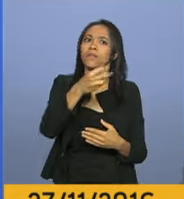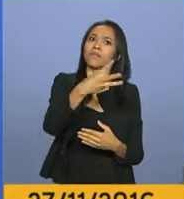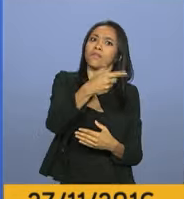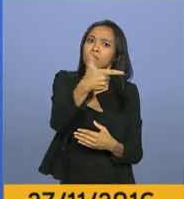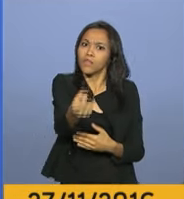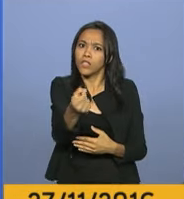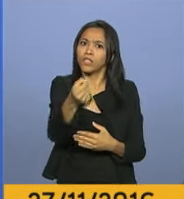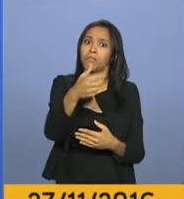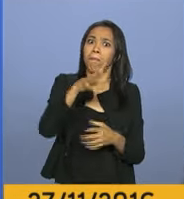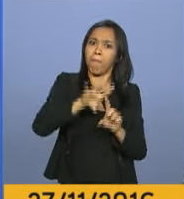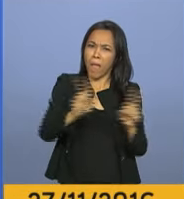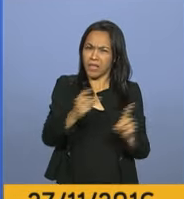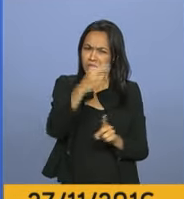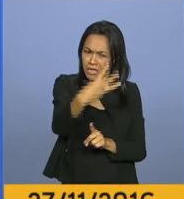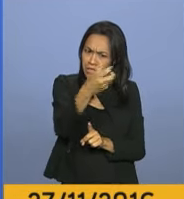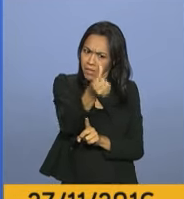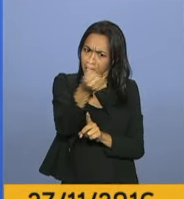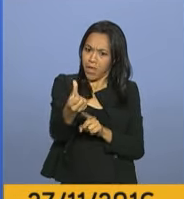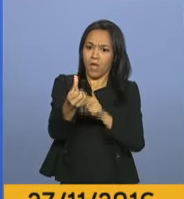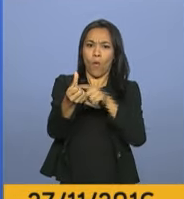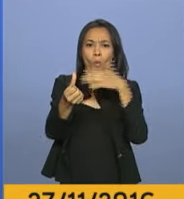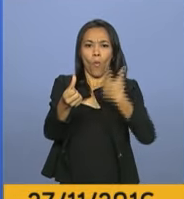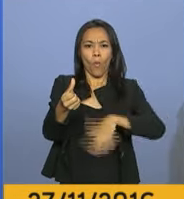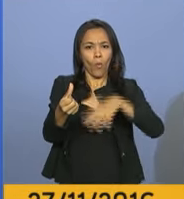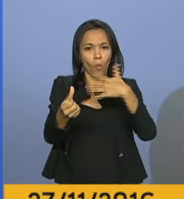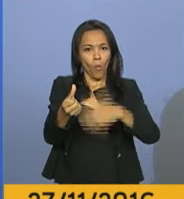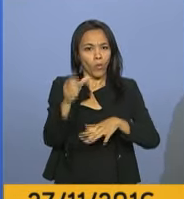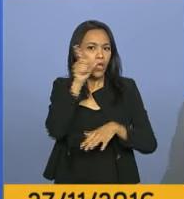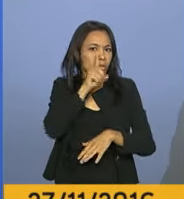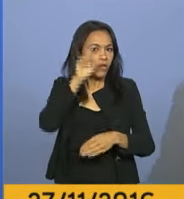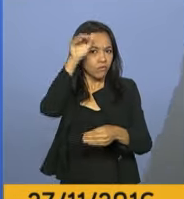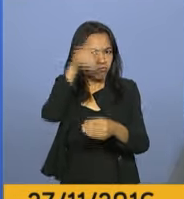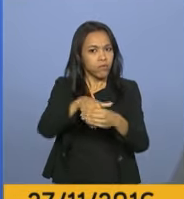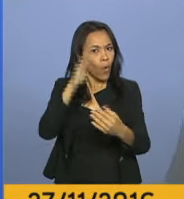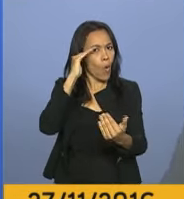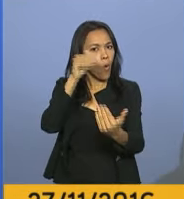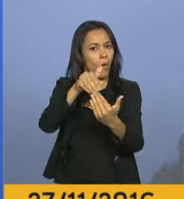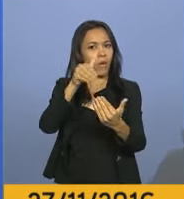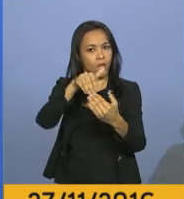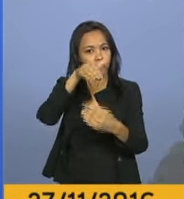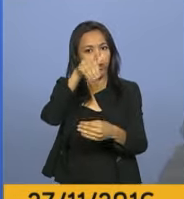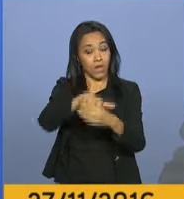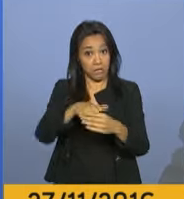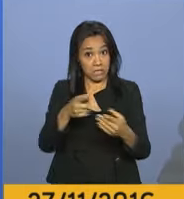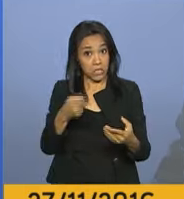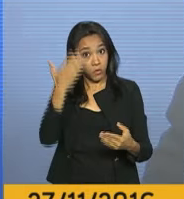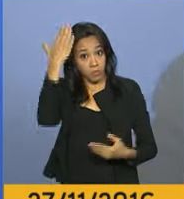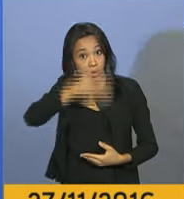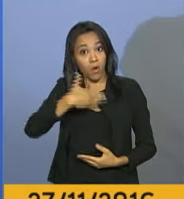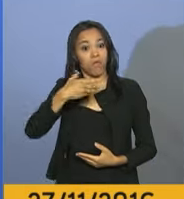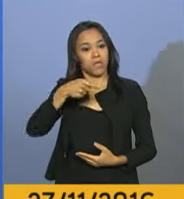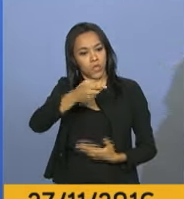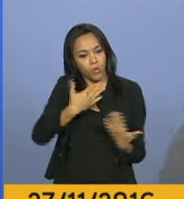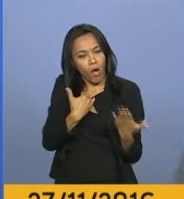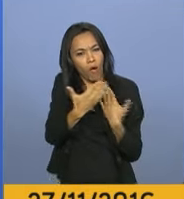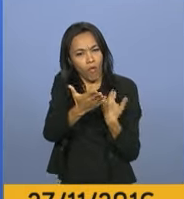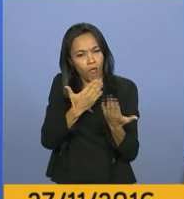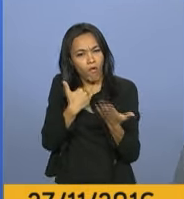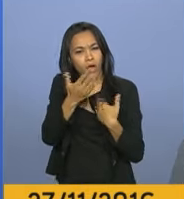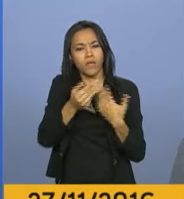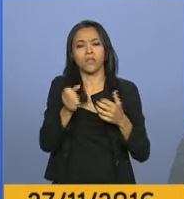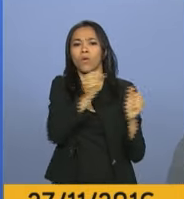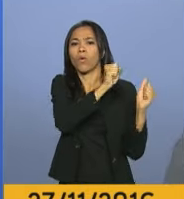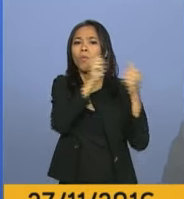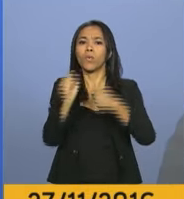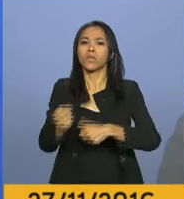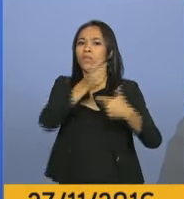mas 366 foi uma demonstração evidente de que este diálogo muito produtivo entre executivo e